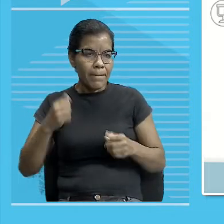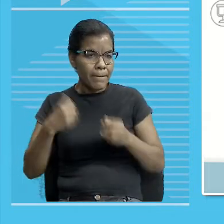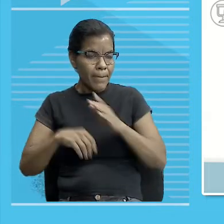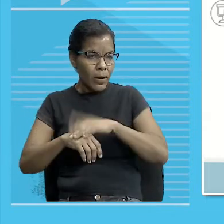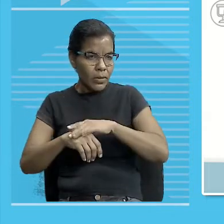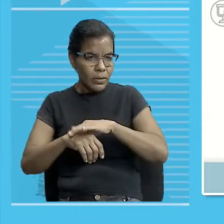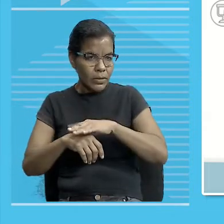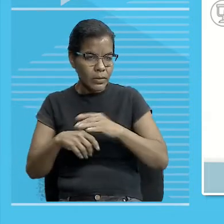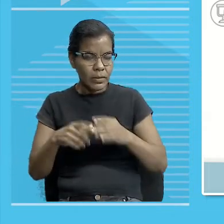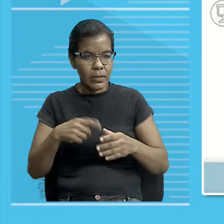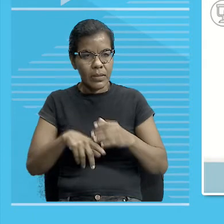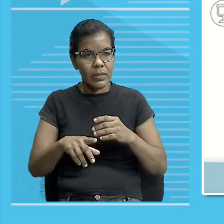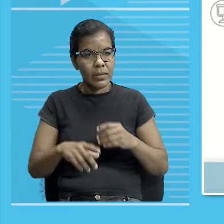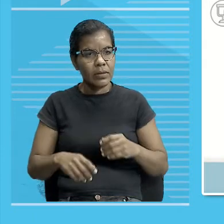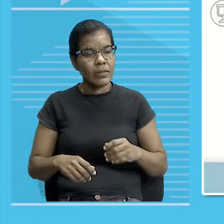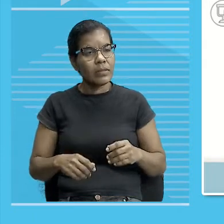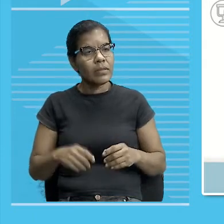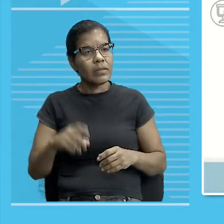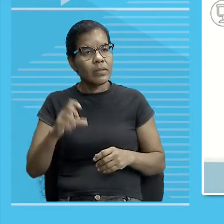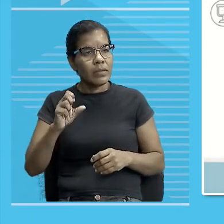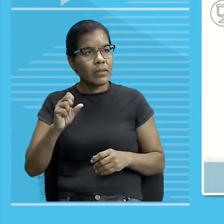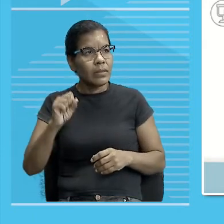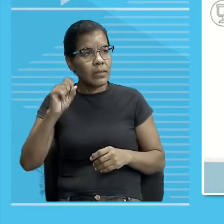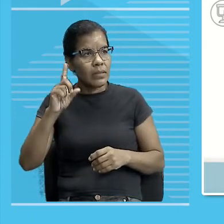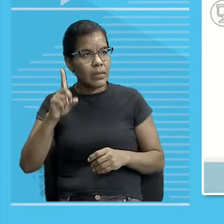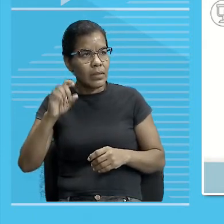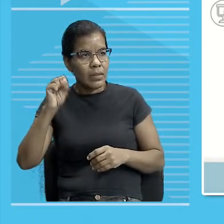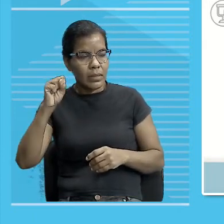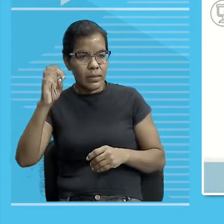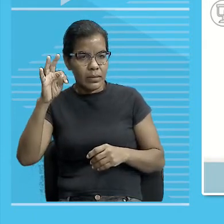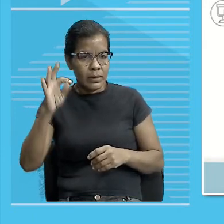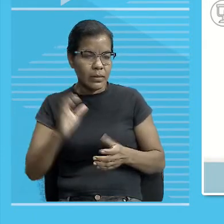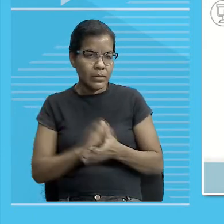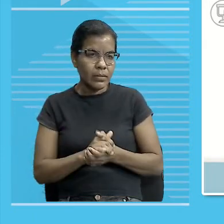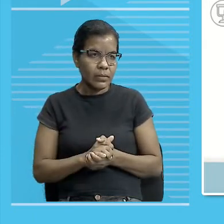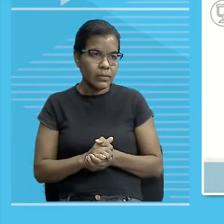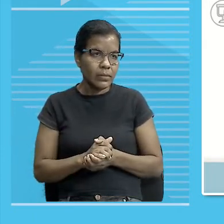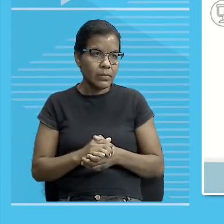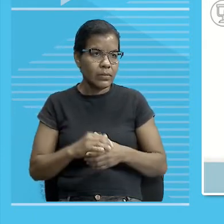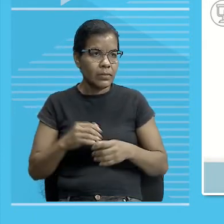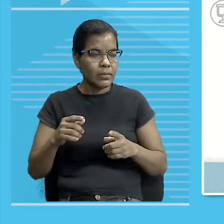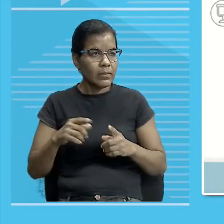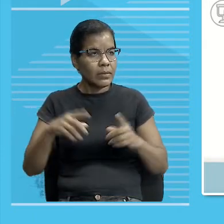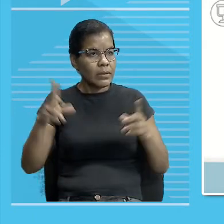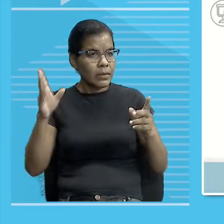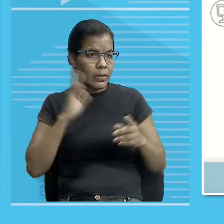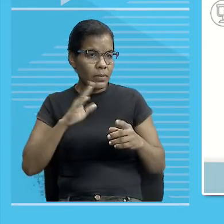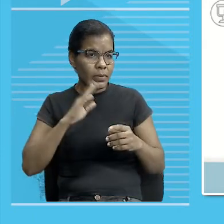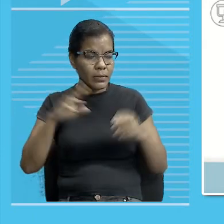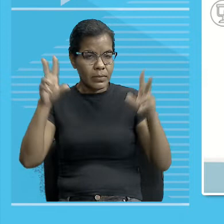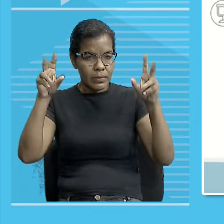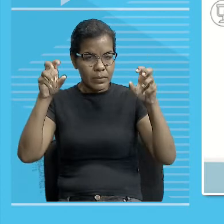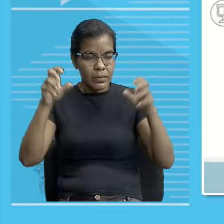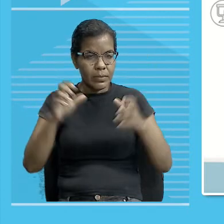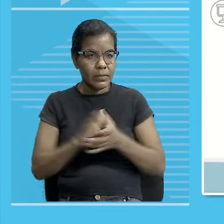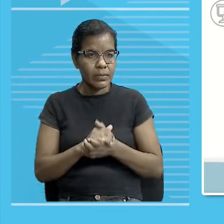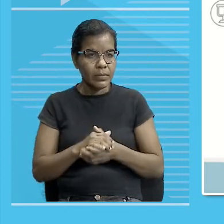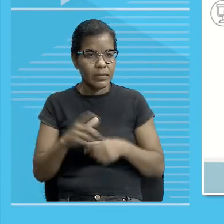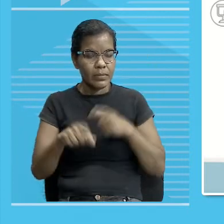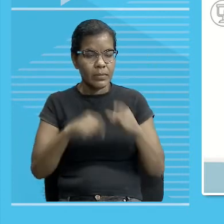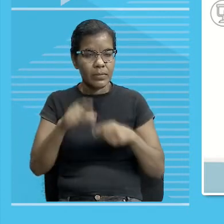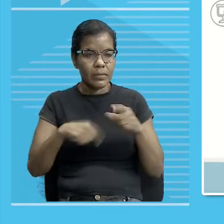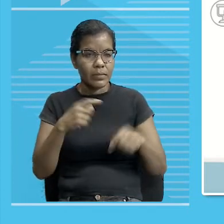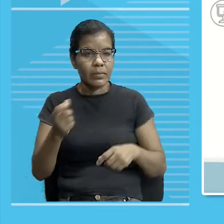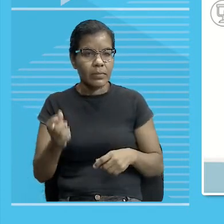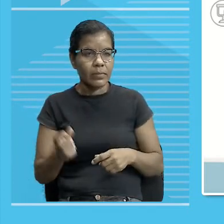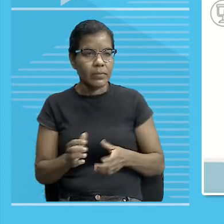doenças chamadas de DSTs. Baseando-se em seu conhecimento sobre o tema, marque a alternativa